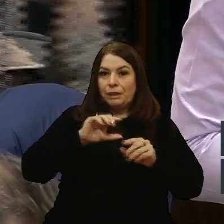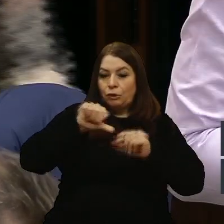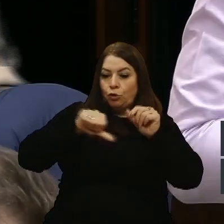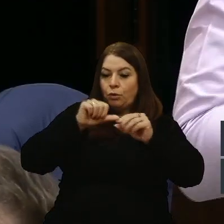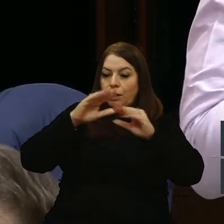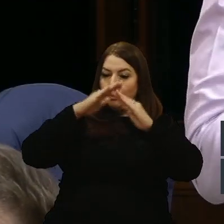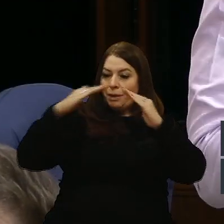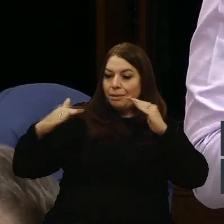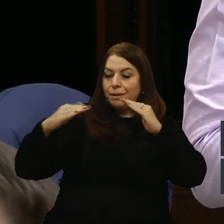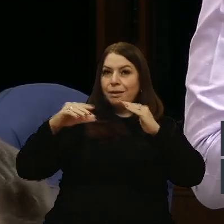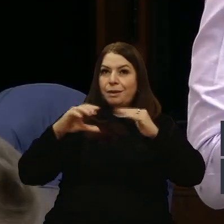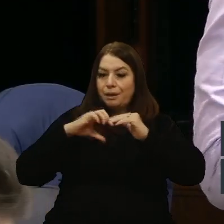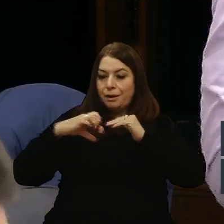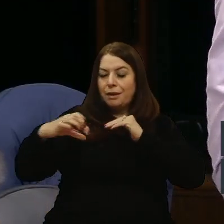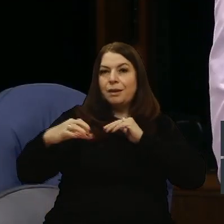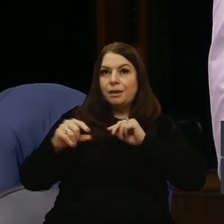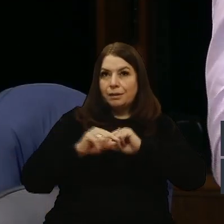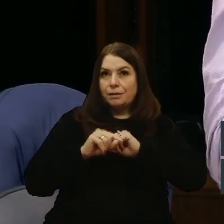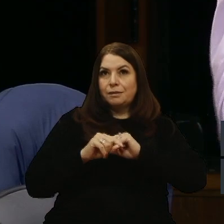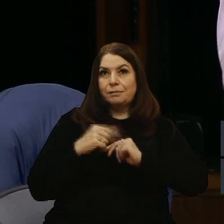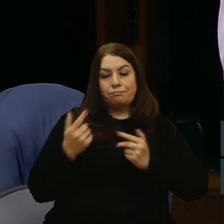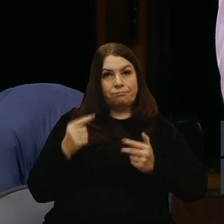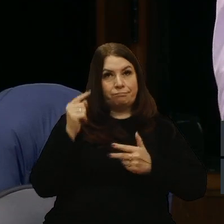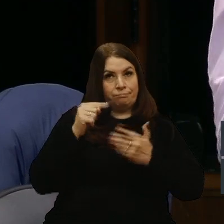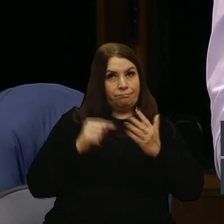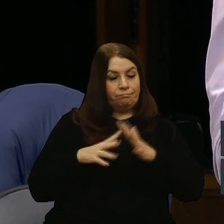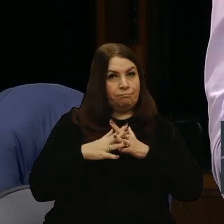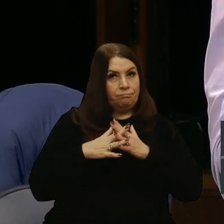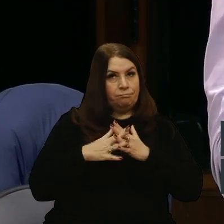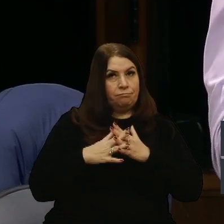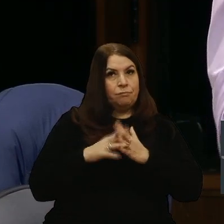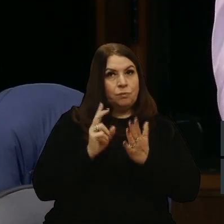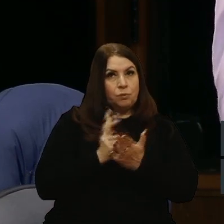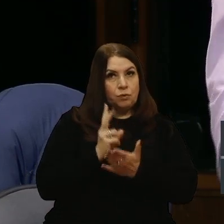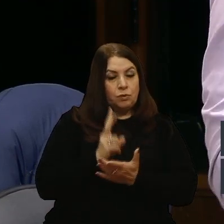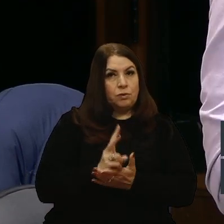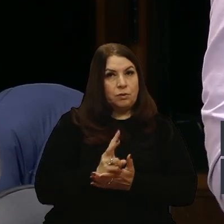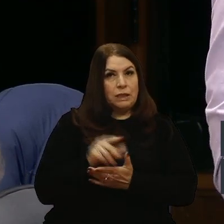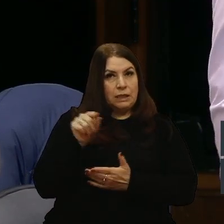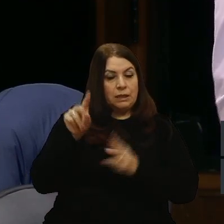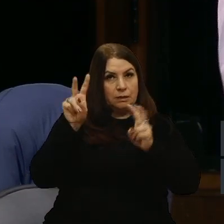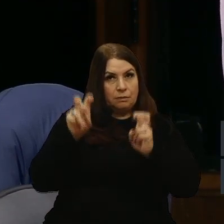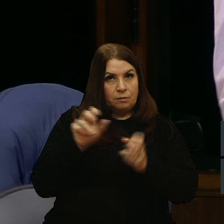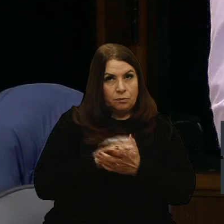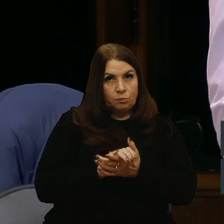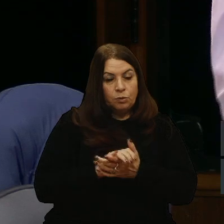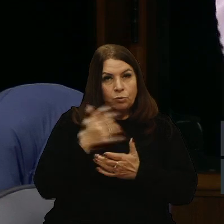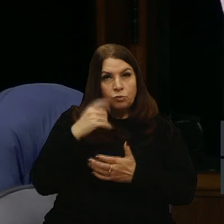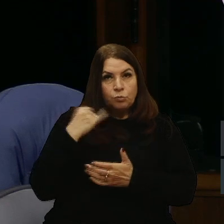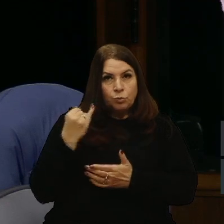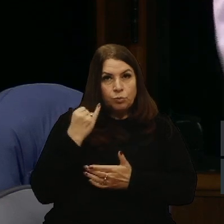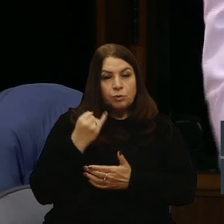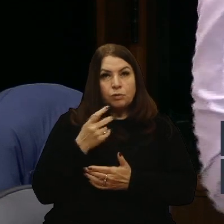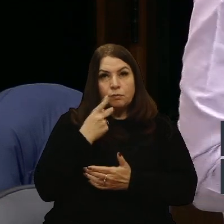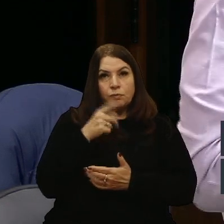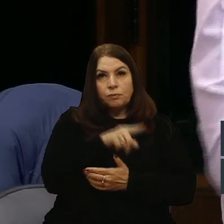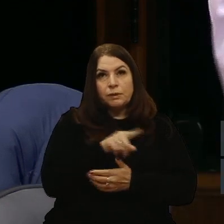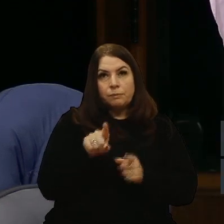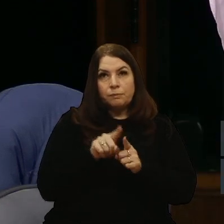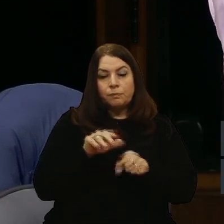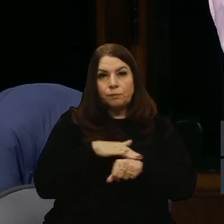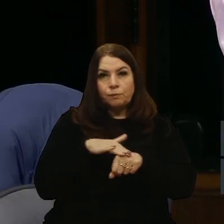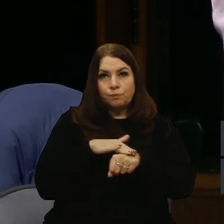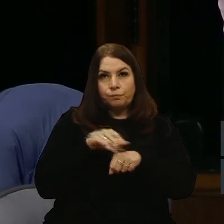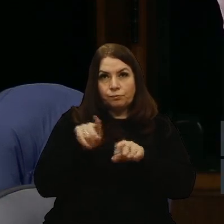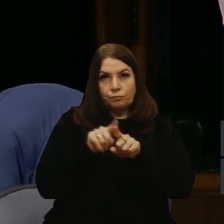uma telha. Então, são questões complexas. Eu vou seguir nesse tema, porque acho que ele é importante, mas eu, inclusive, vou conversar com o